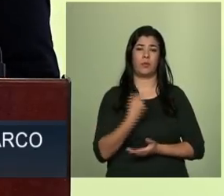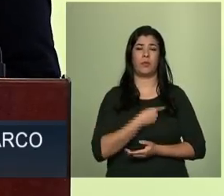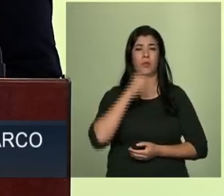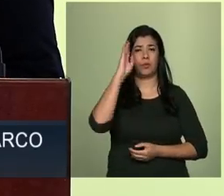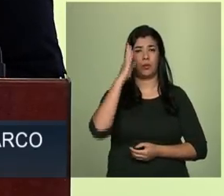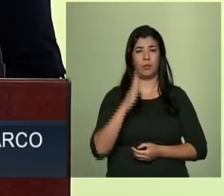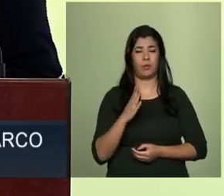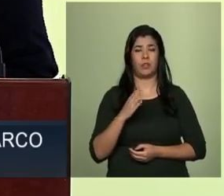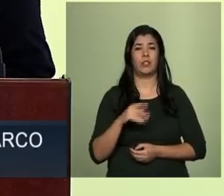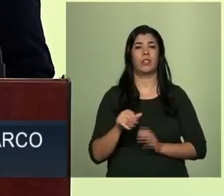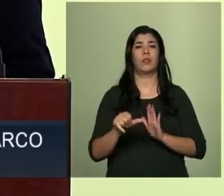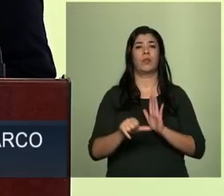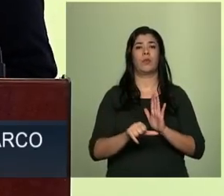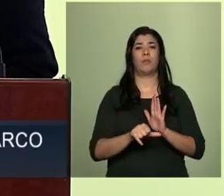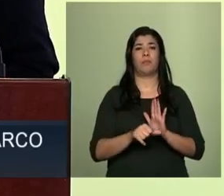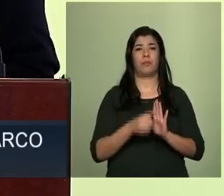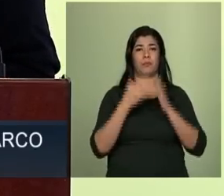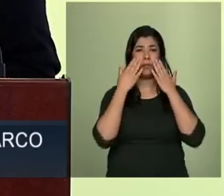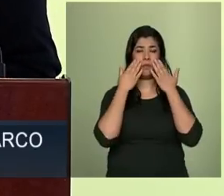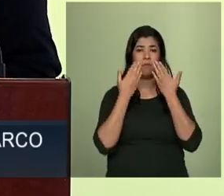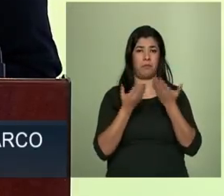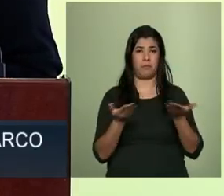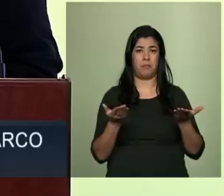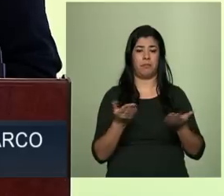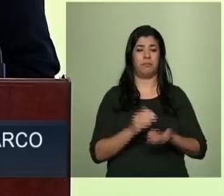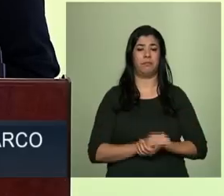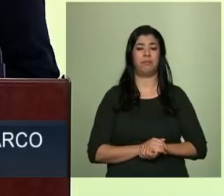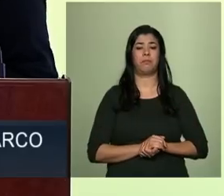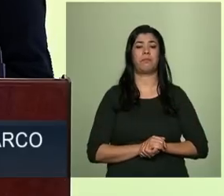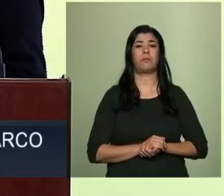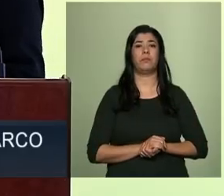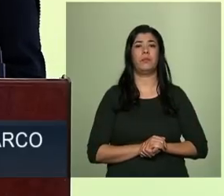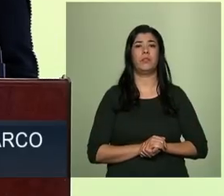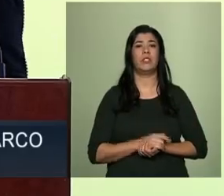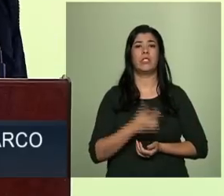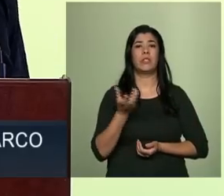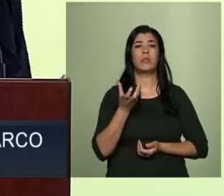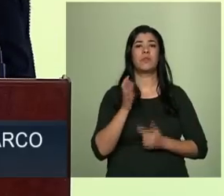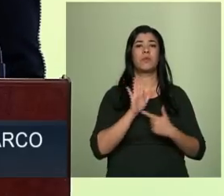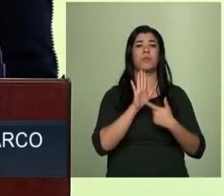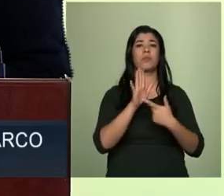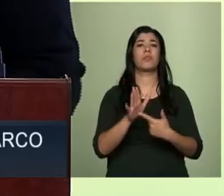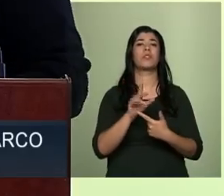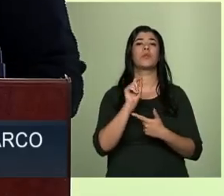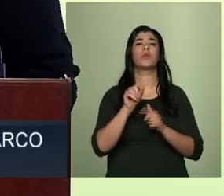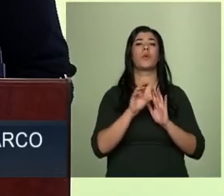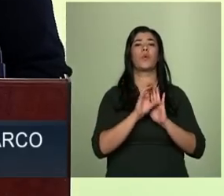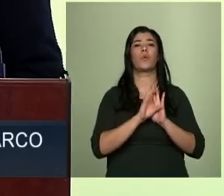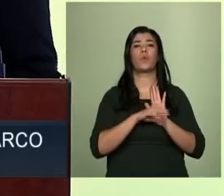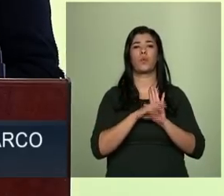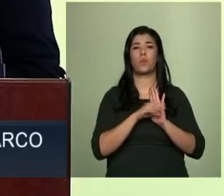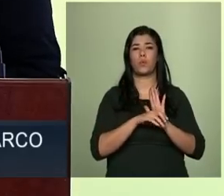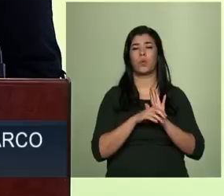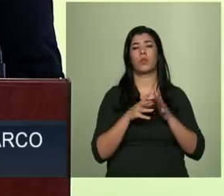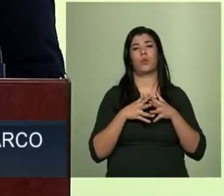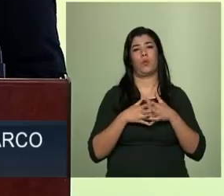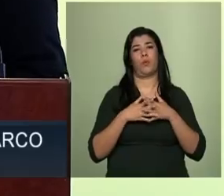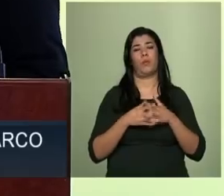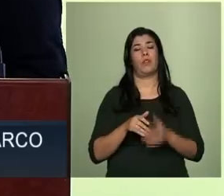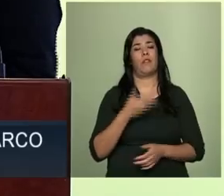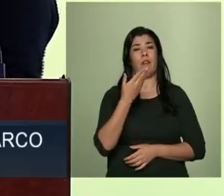muito rapidamente o primeiro slide. Eu não vou me prender aqui em conceitos, obviamente, porque são muito complexos, mas essa é uma